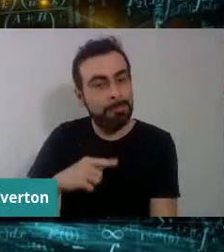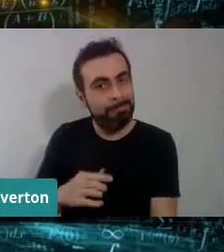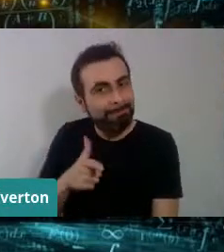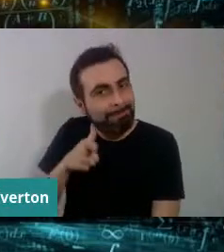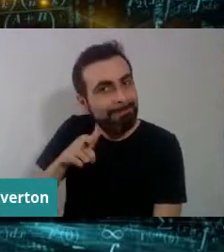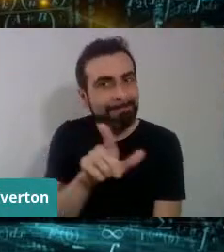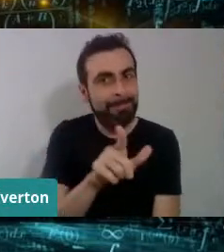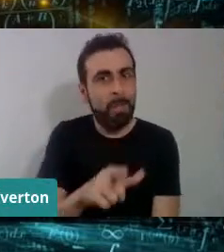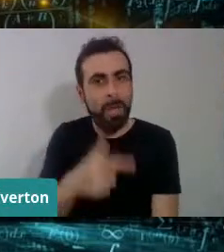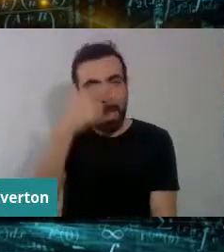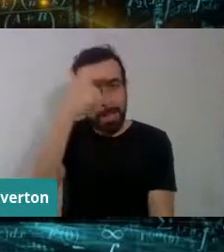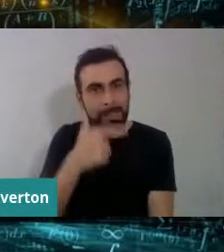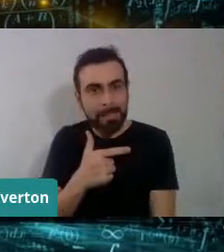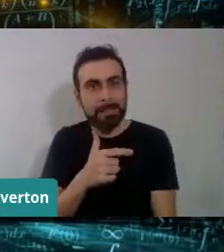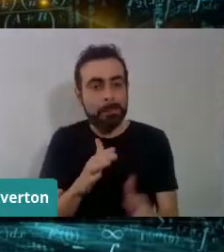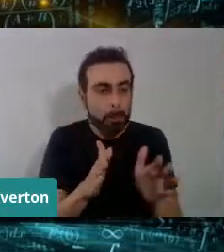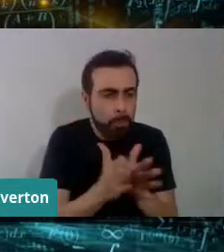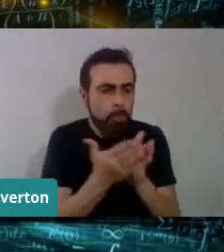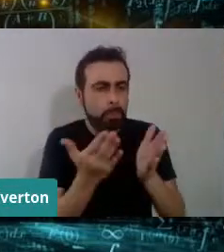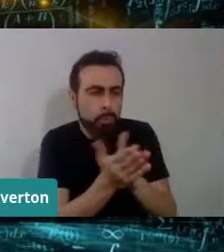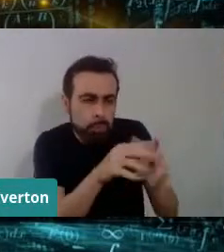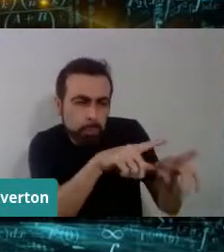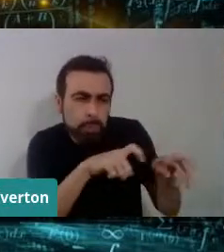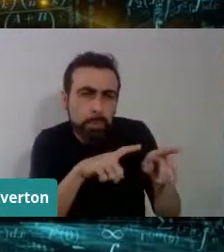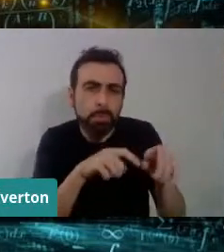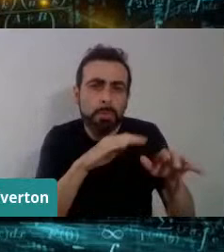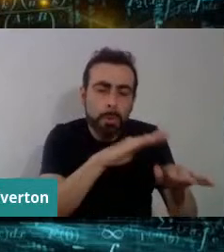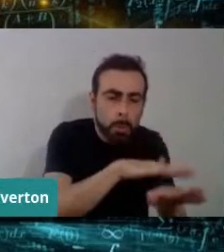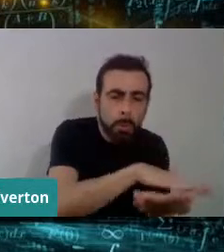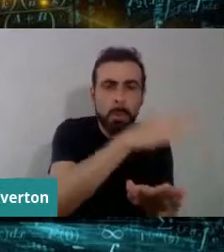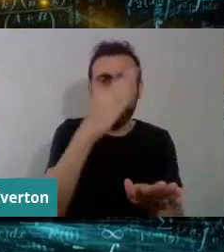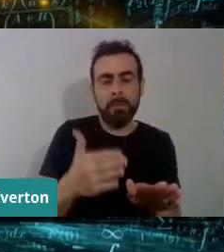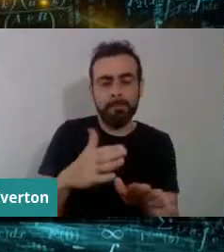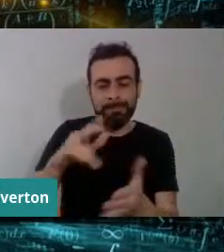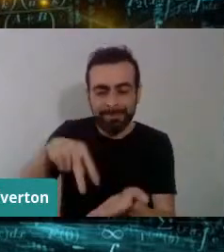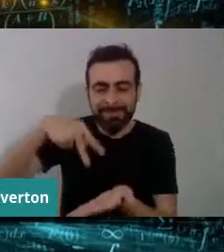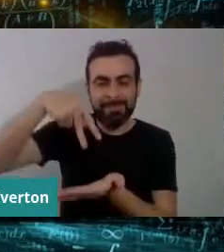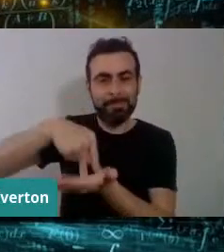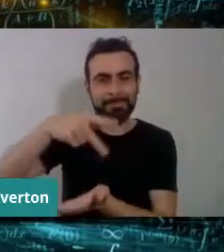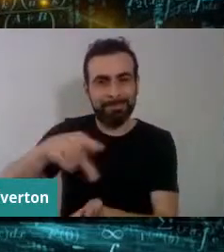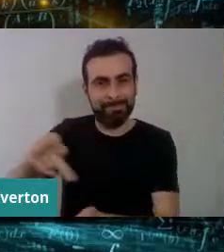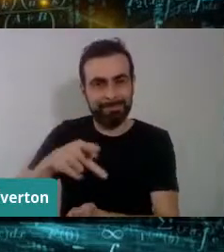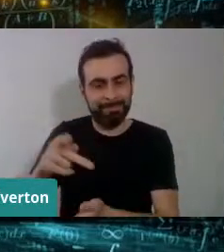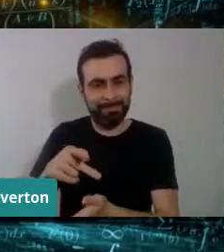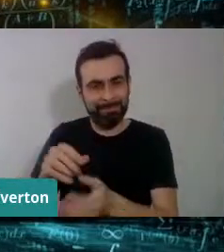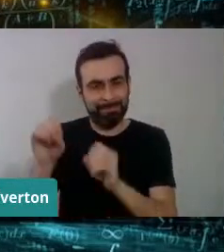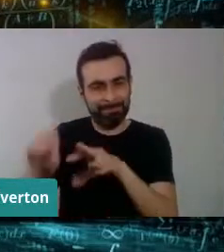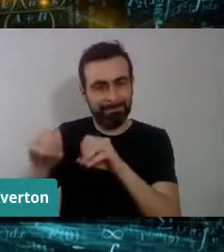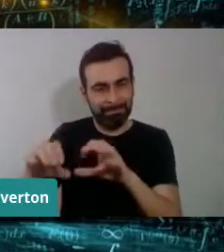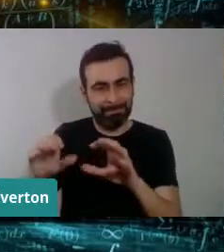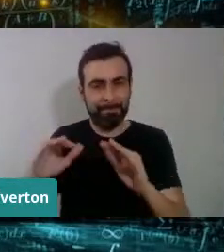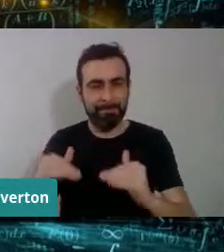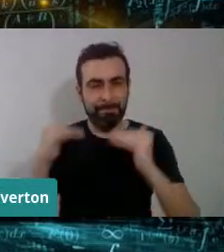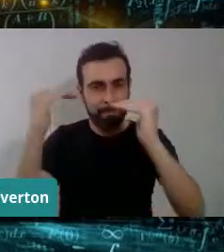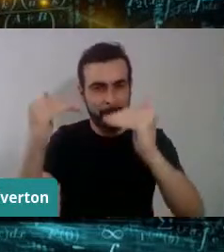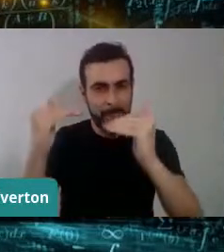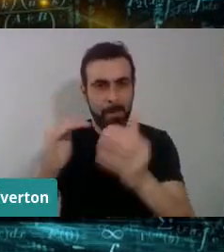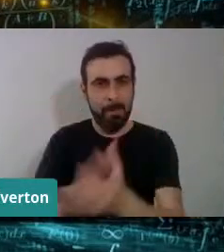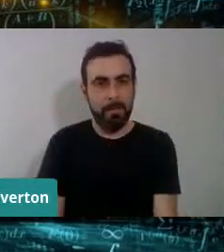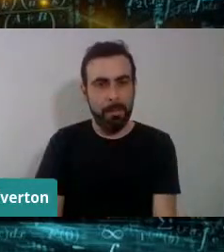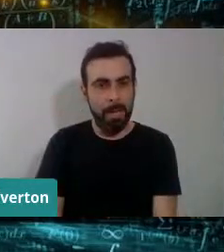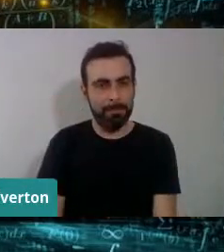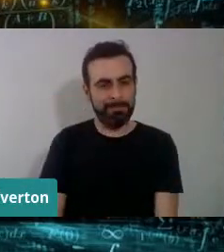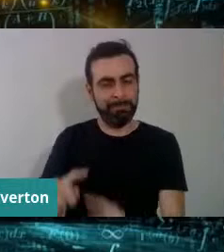Eu saí da pobreza, do mato, para ser uma professora universitária. quando ao meu redor